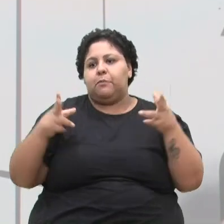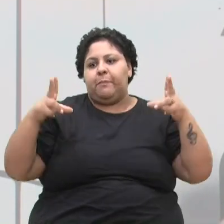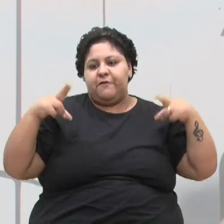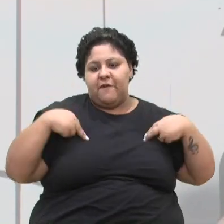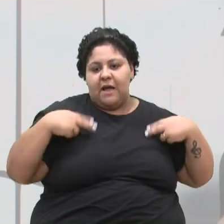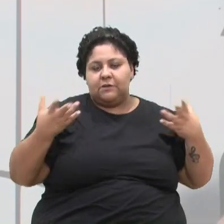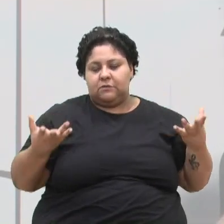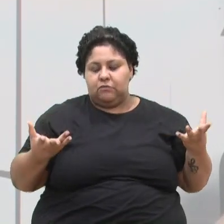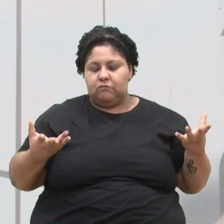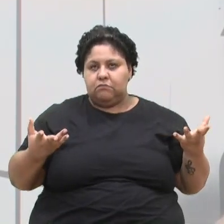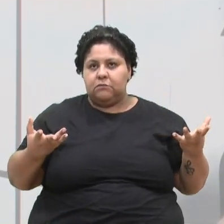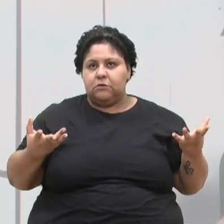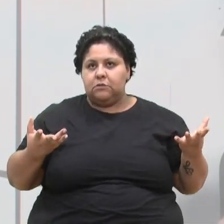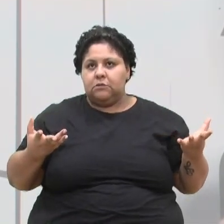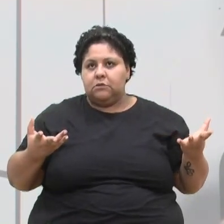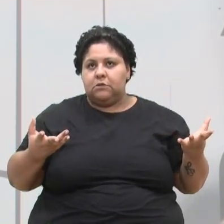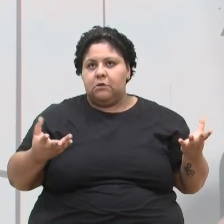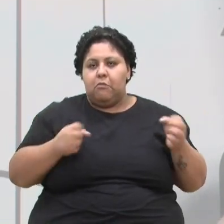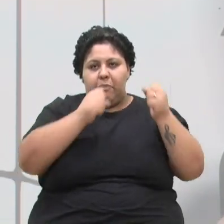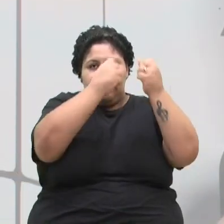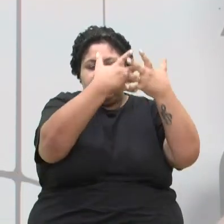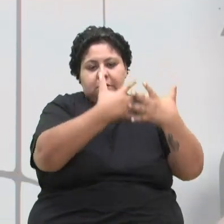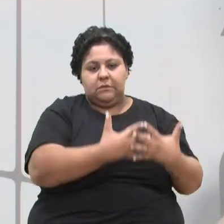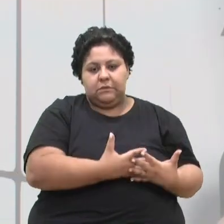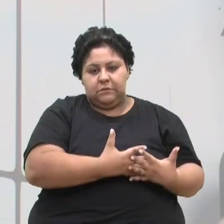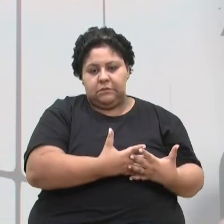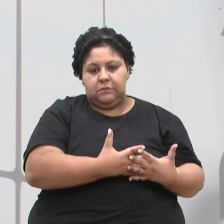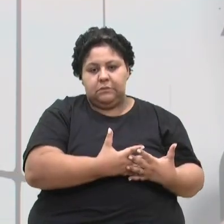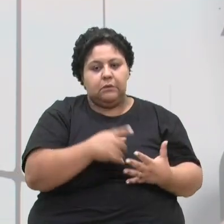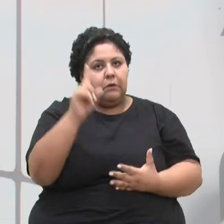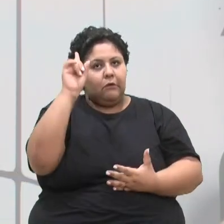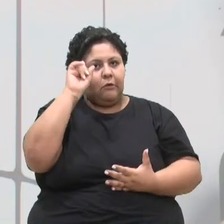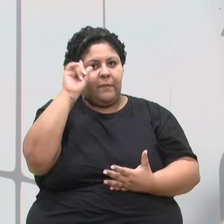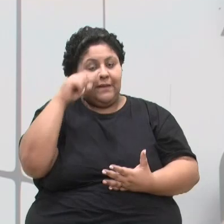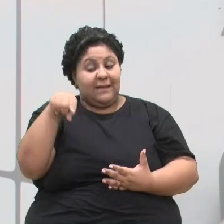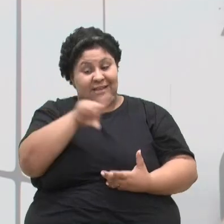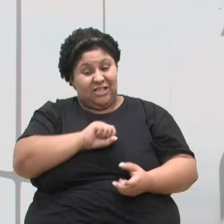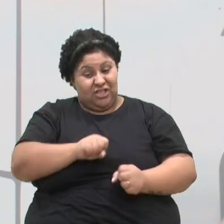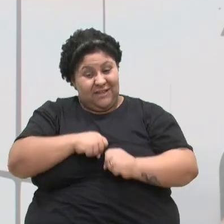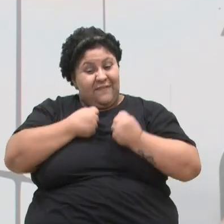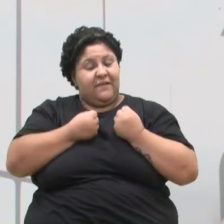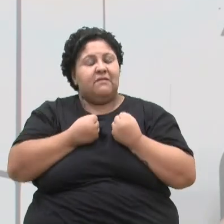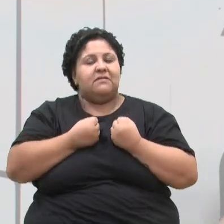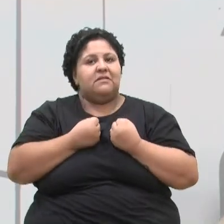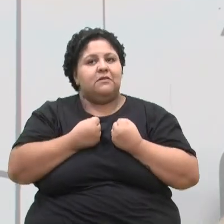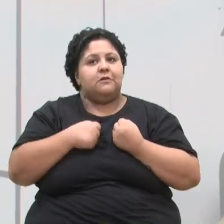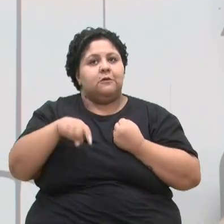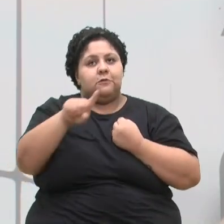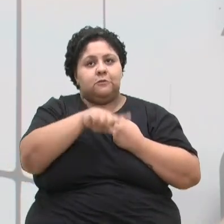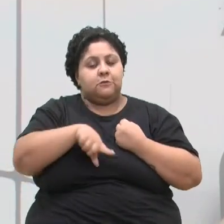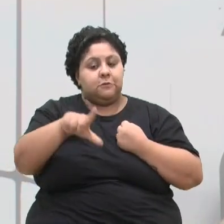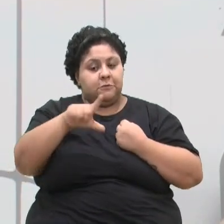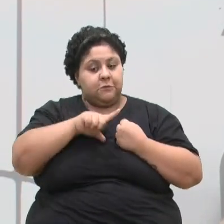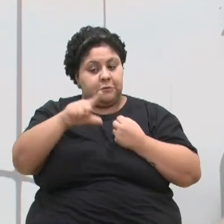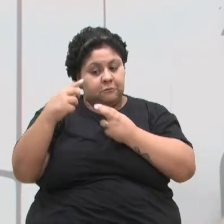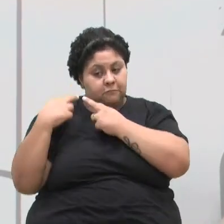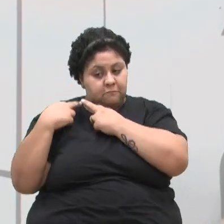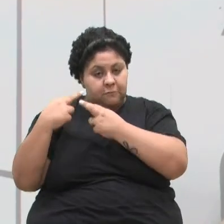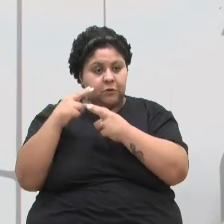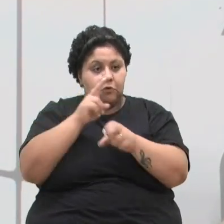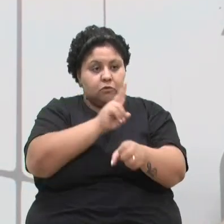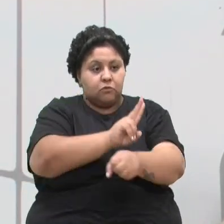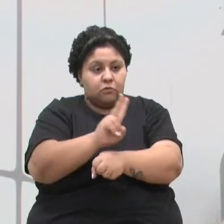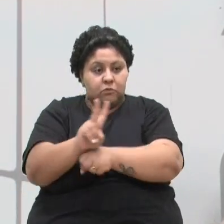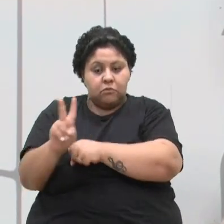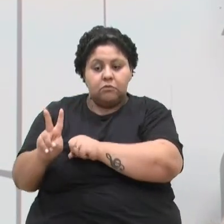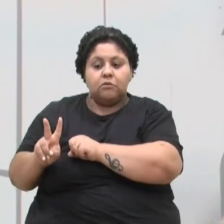privados, enfim, a fim de justificar uma tese que a gente está defendendo. Então, para nós termos a responsabilidade, o cuidado